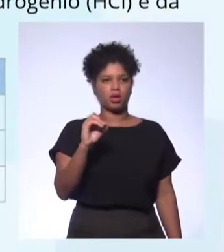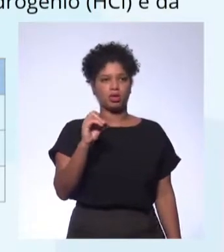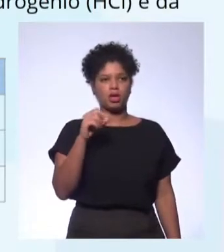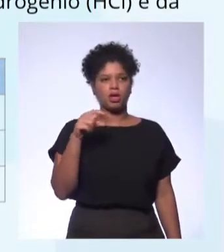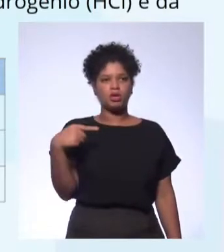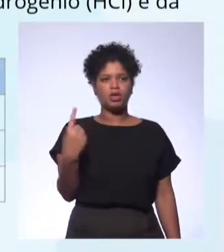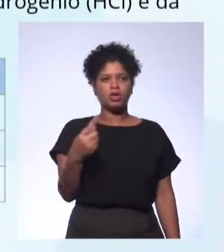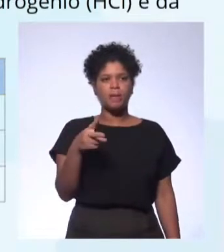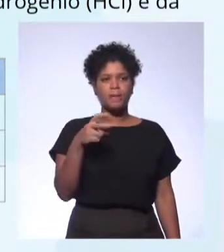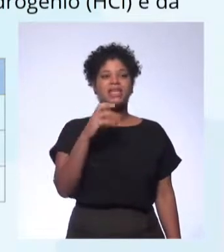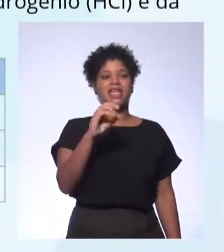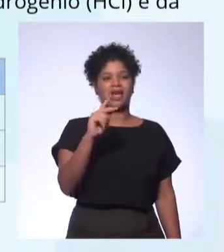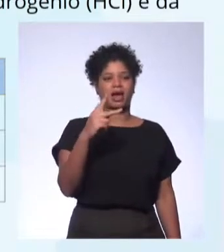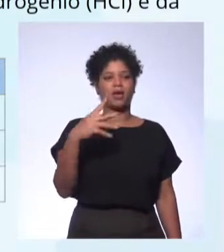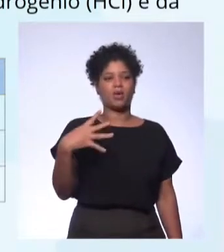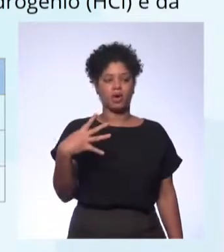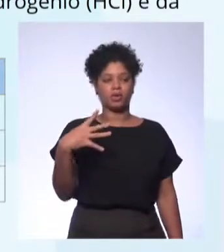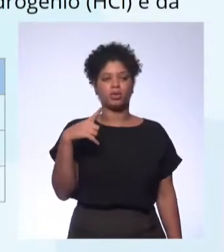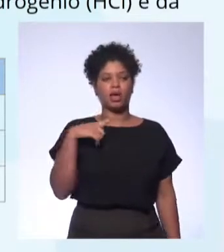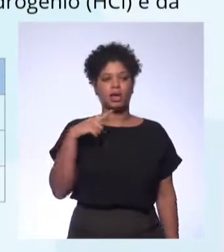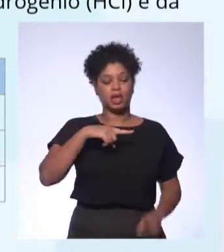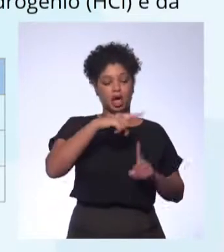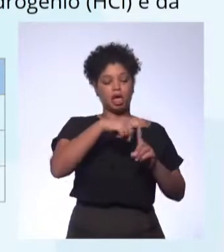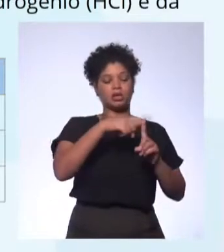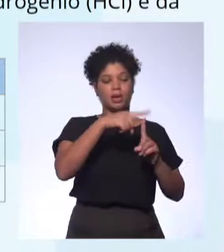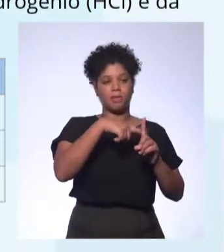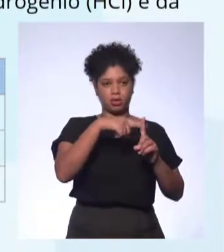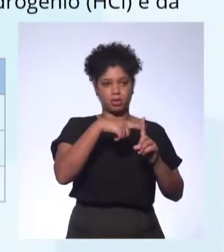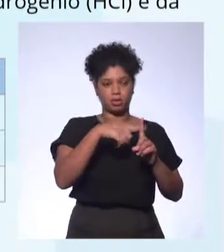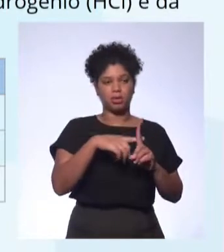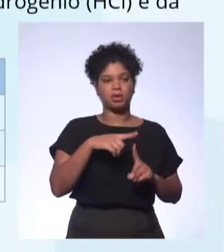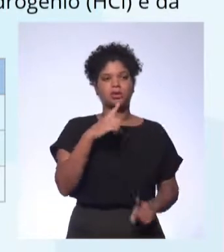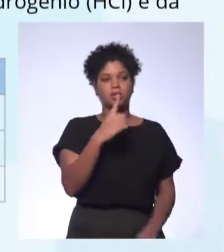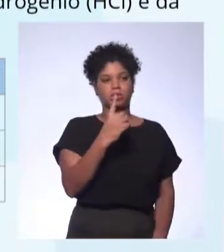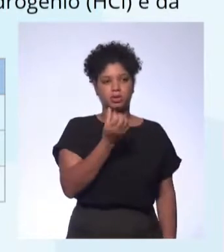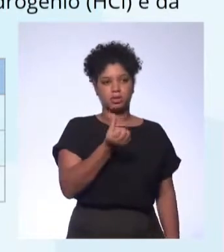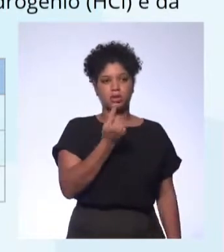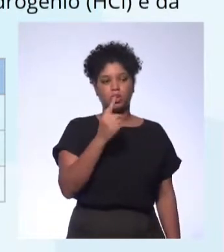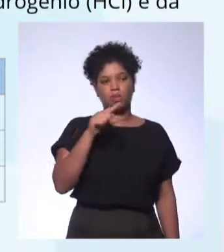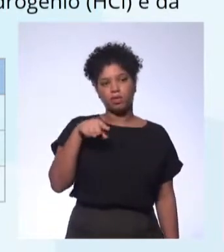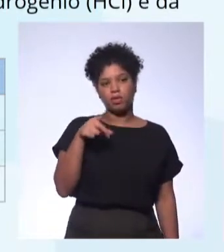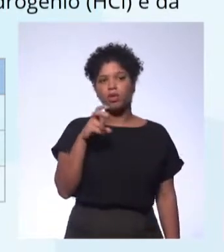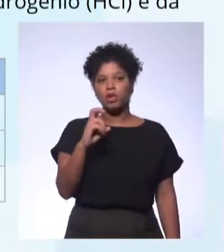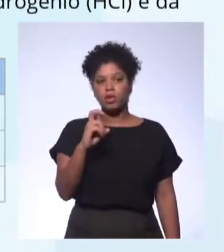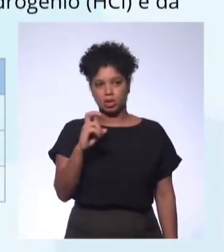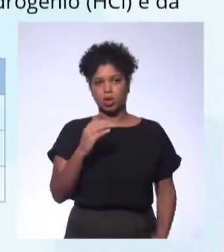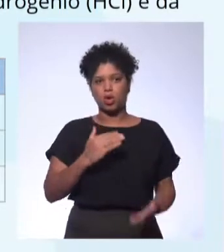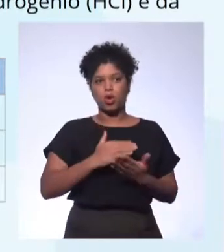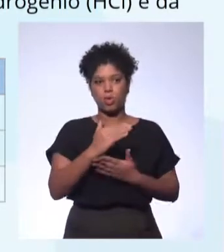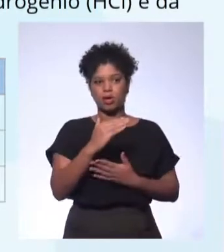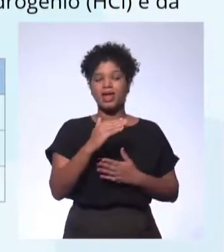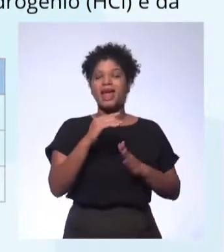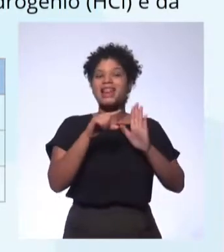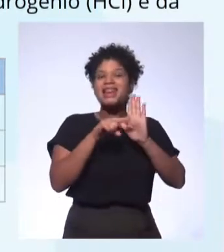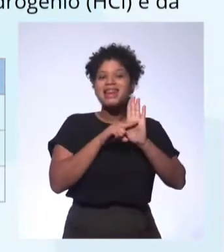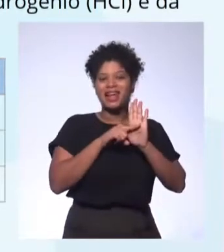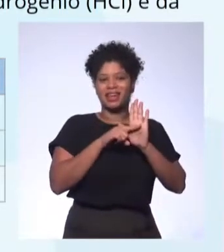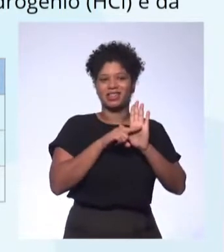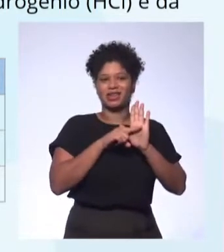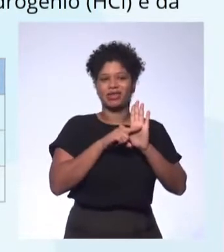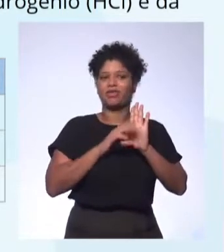a temperatura de ebulição é de 160 e 1,5 graus Celsius negativos